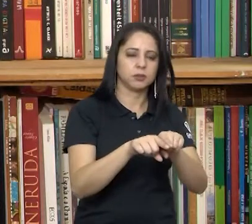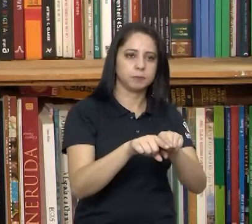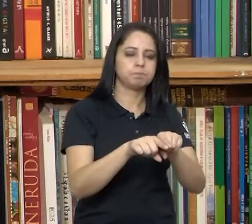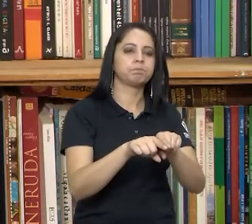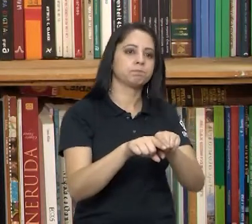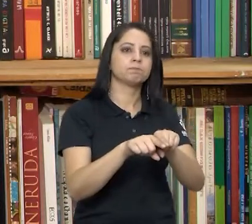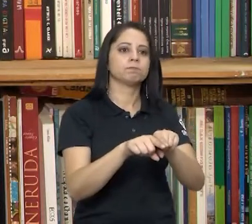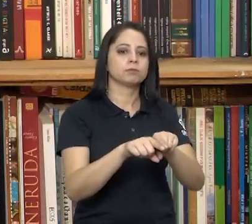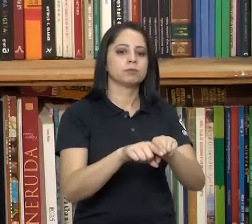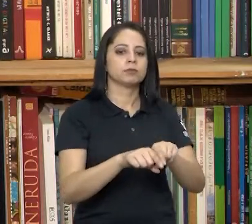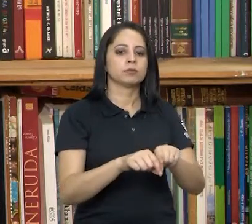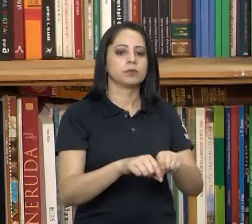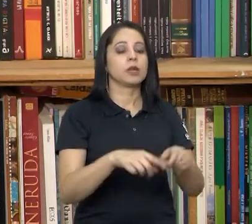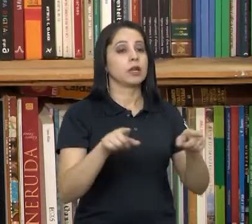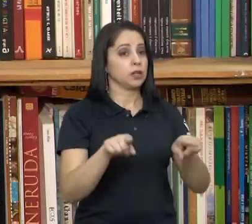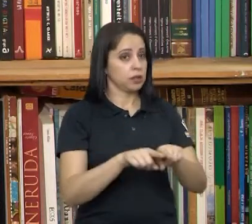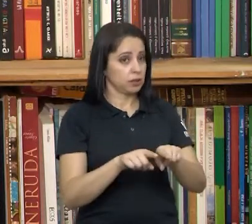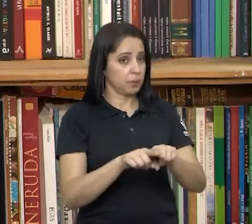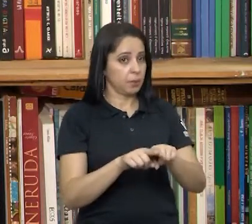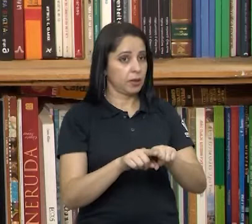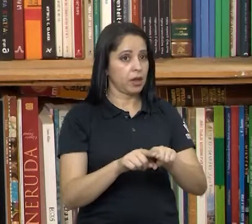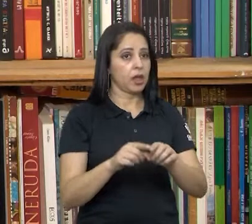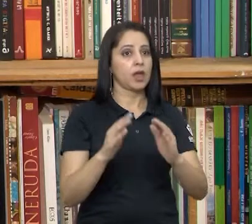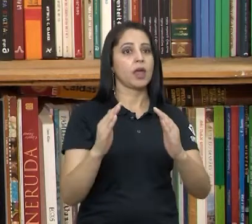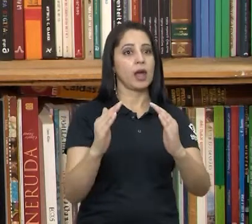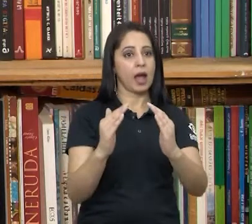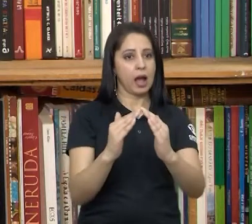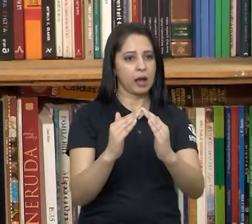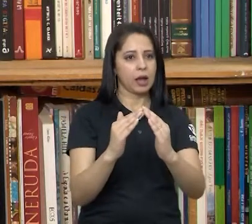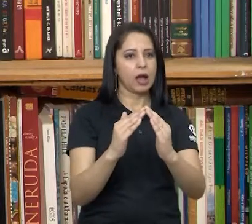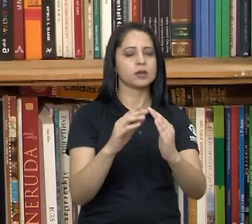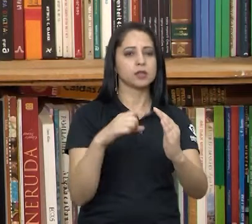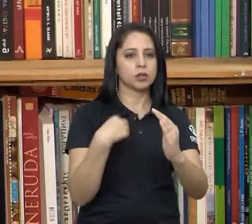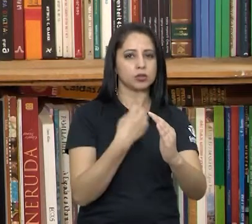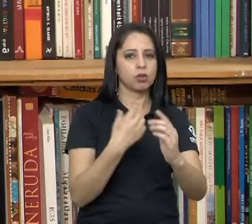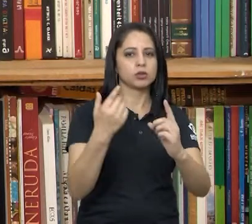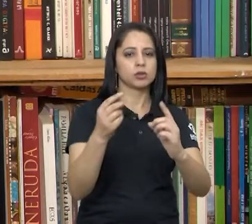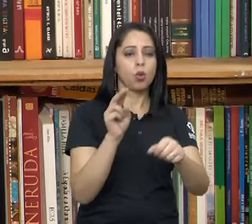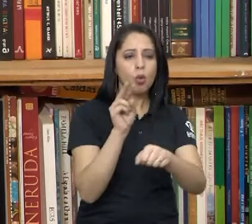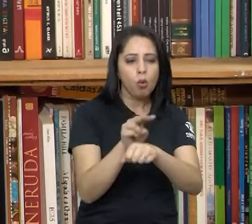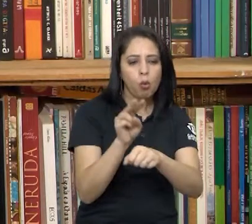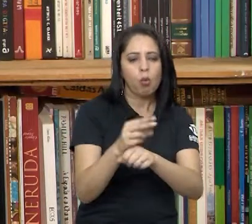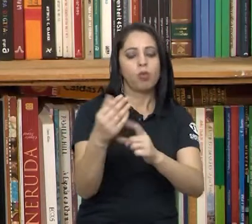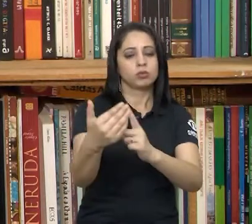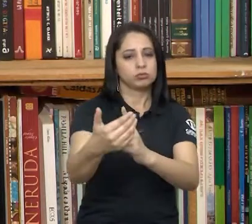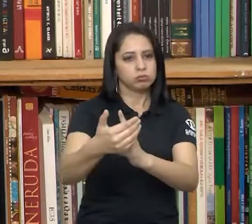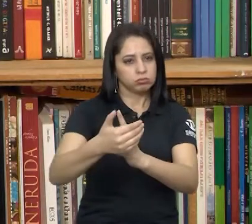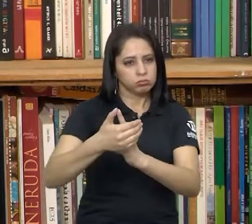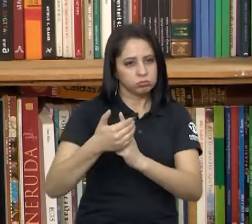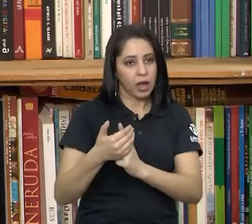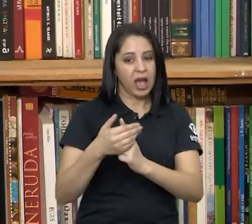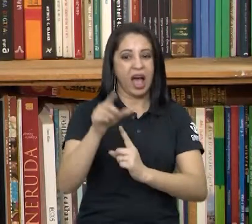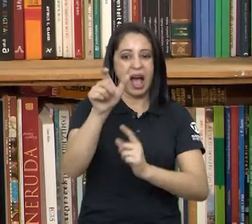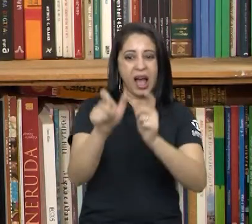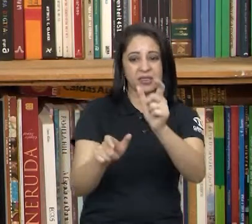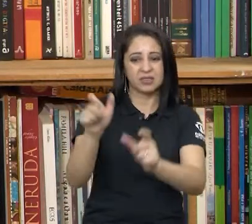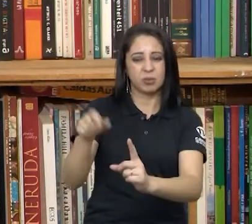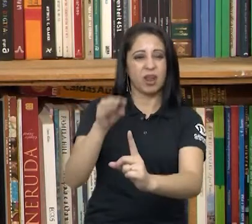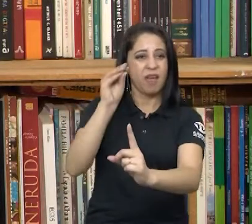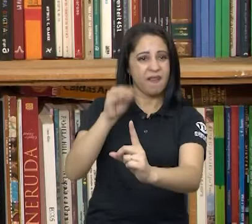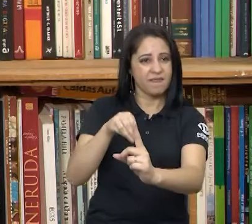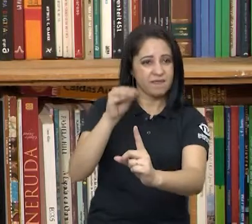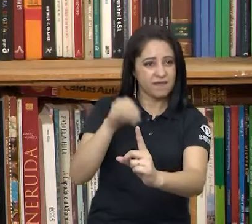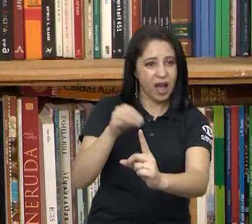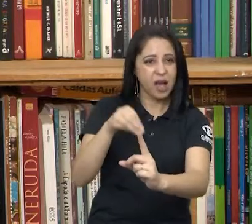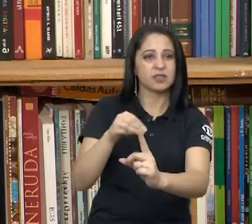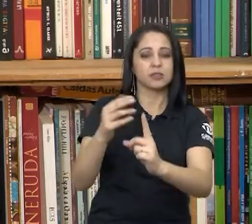São José dos Campos, para o abrigo protetivo, que a gente chama, o abrigo de alta vulnerabilidade